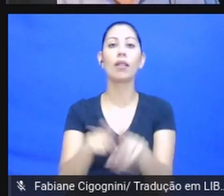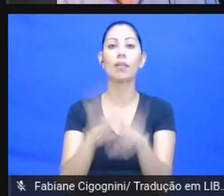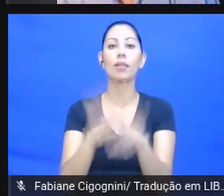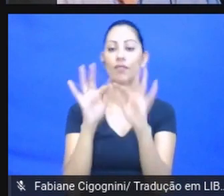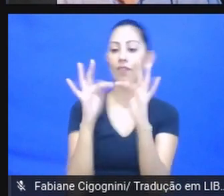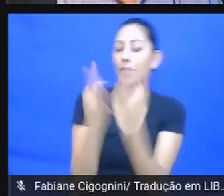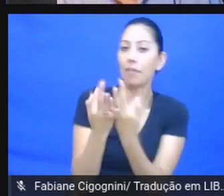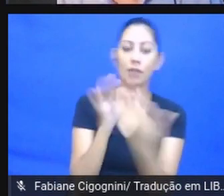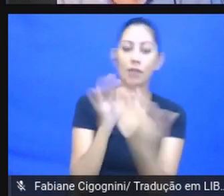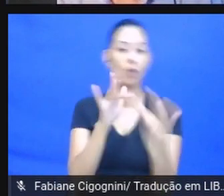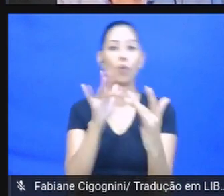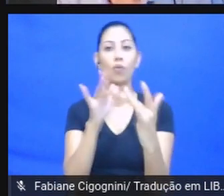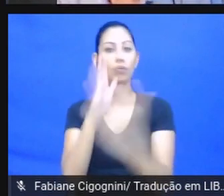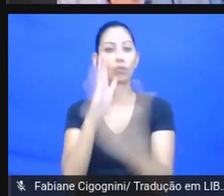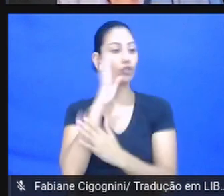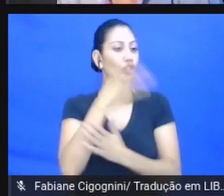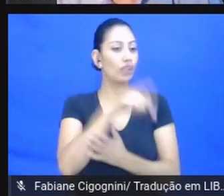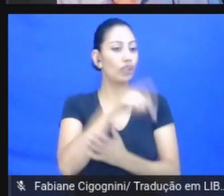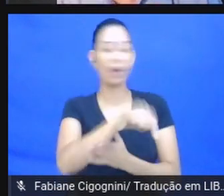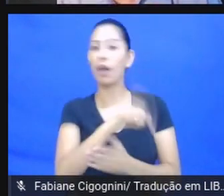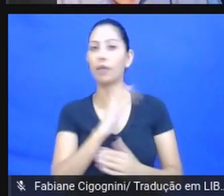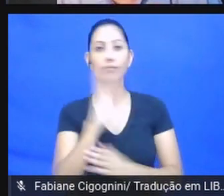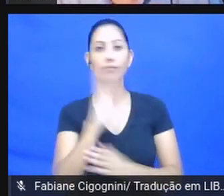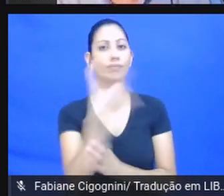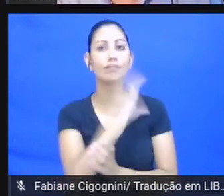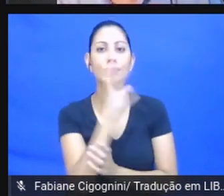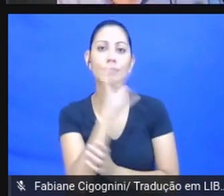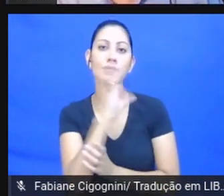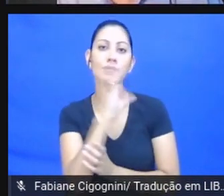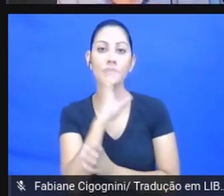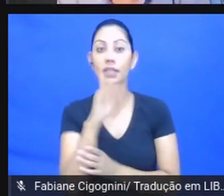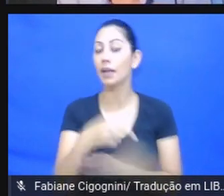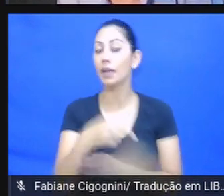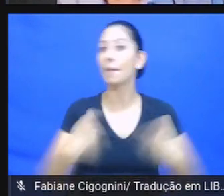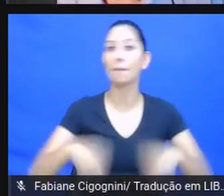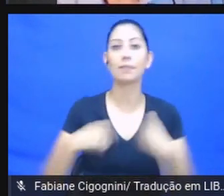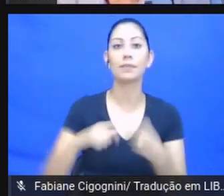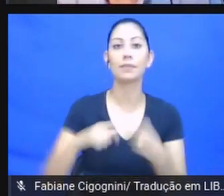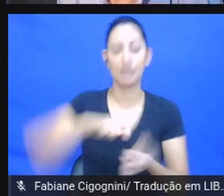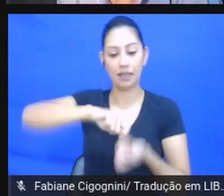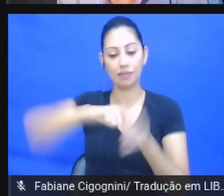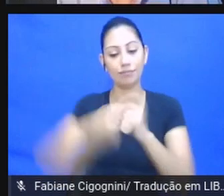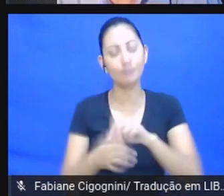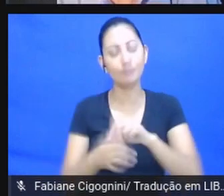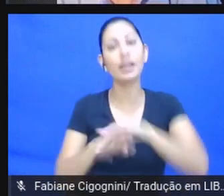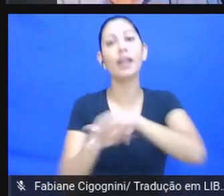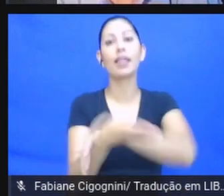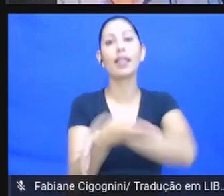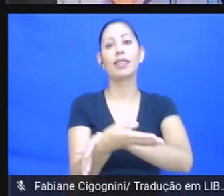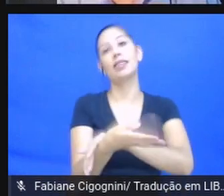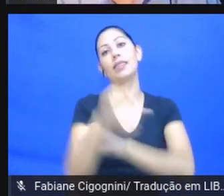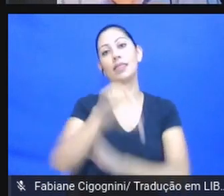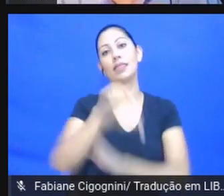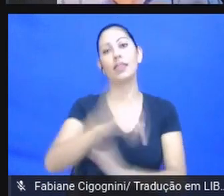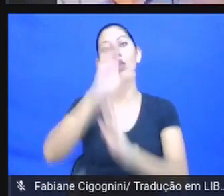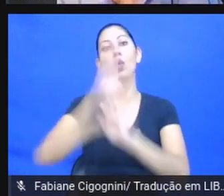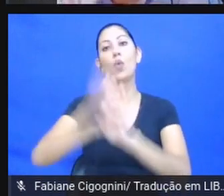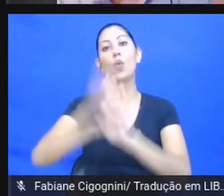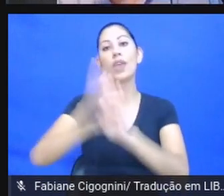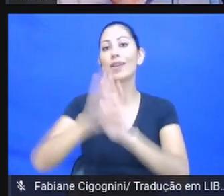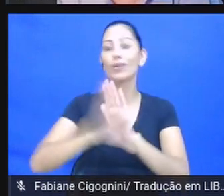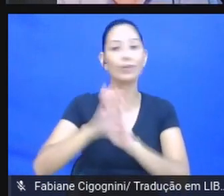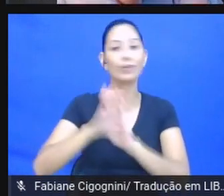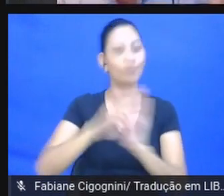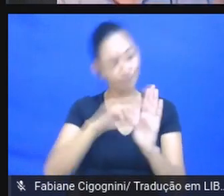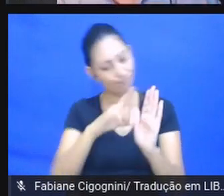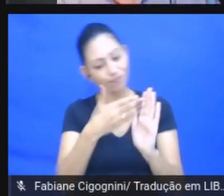famílias. Tivemos que adaptar o currículo ao momento. Não é transformar